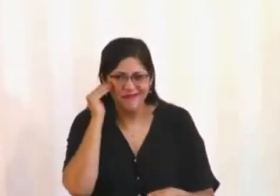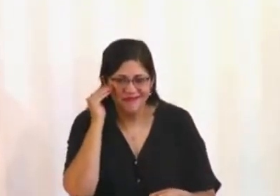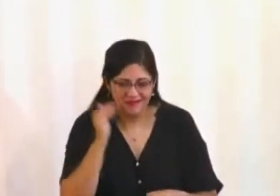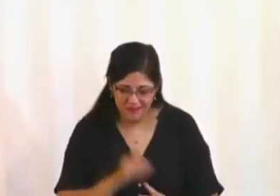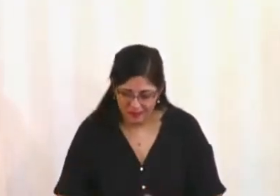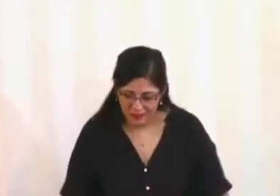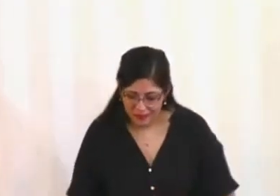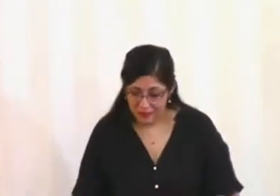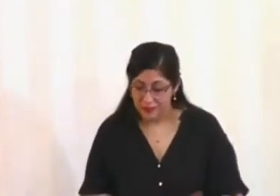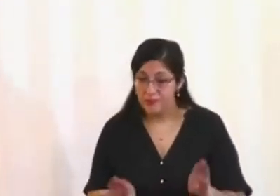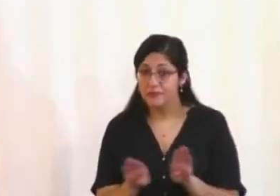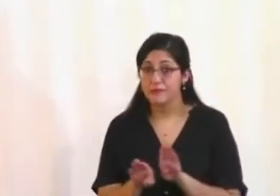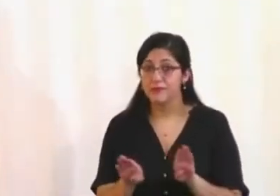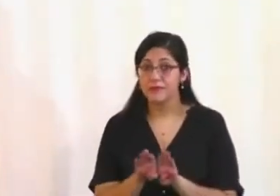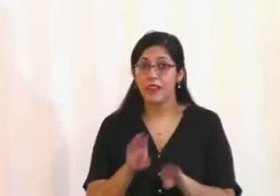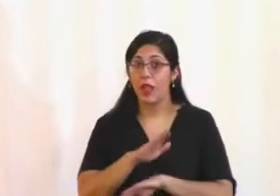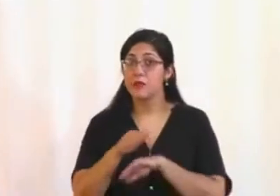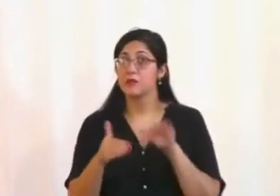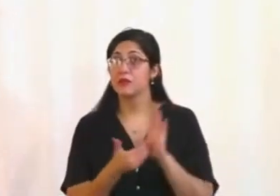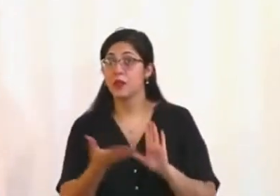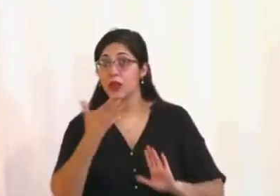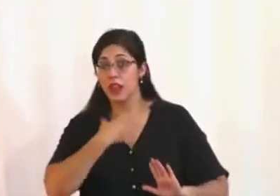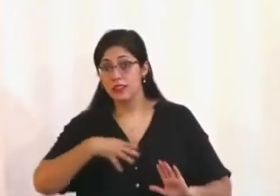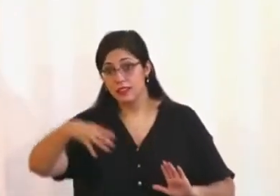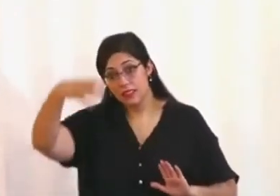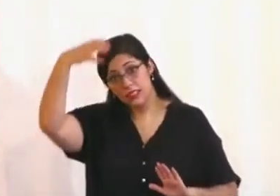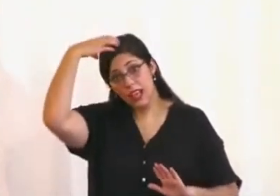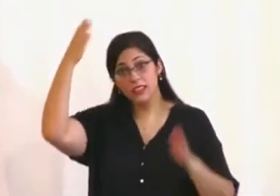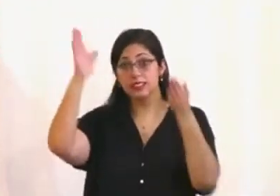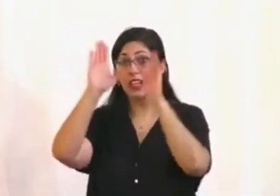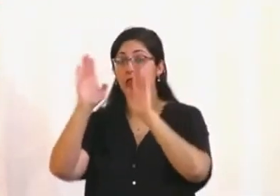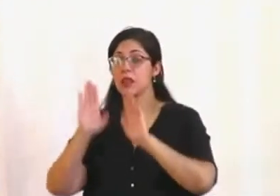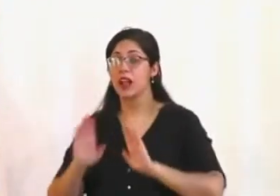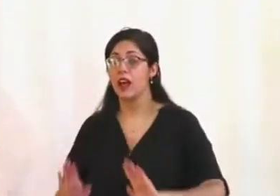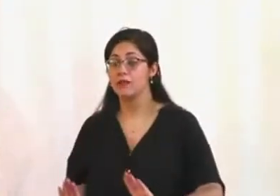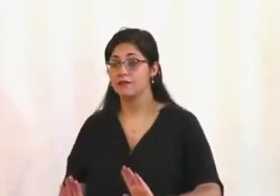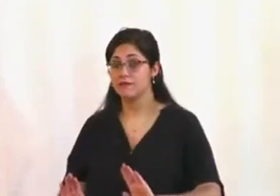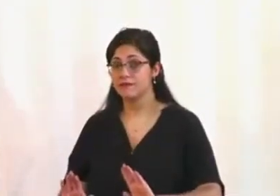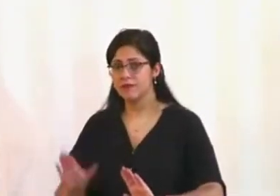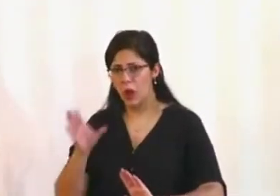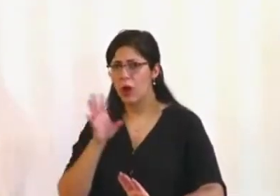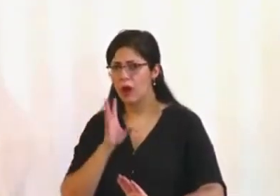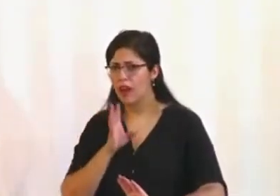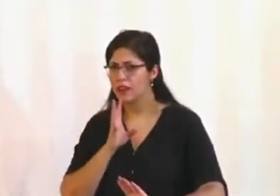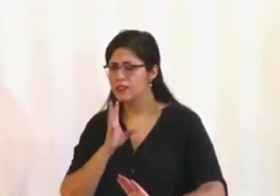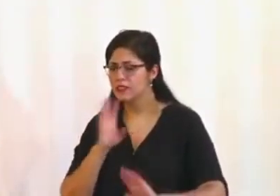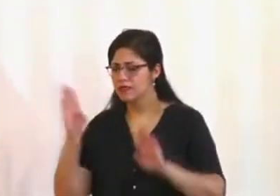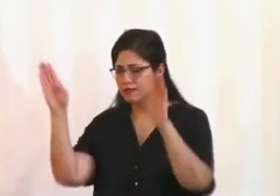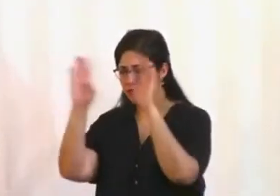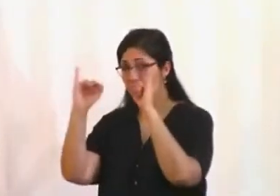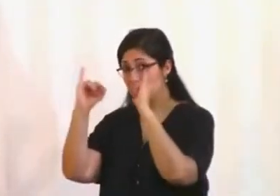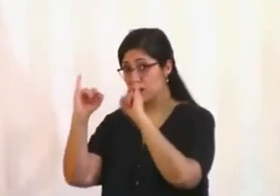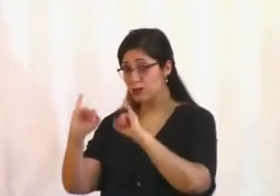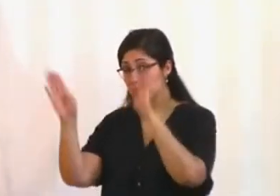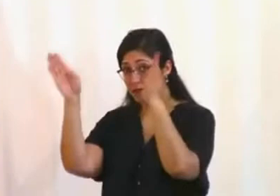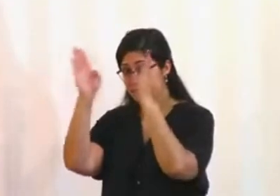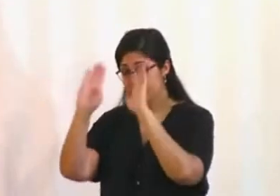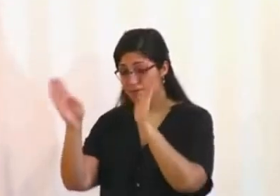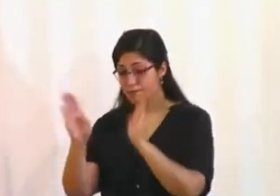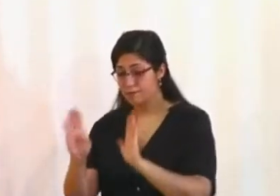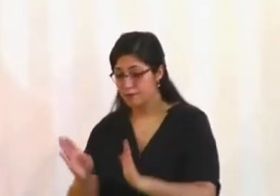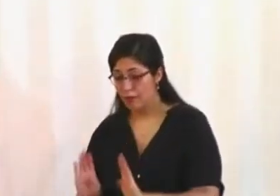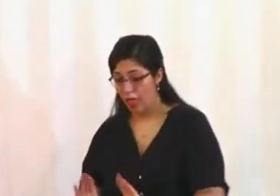para Jezabel e para todos aqueles que adoravam a Baal? Baal era como se fosse um deus da meteorologia, o deus do tempo. Então, quando eles estavam próximos